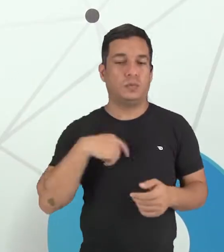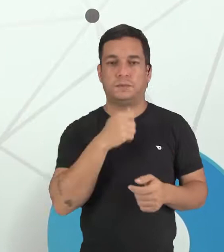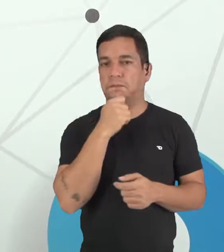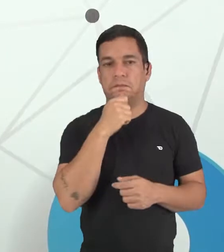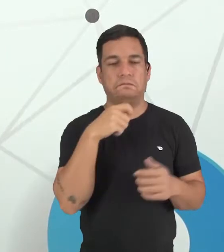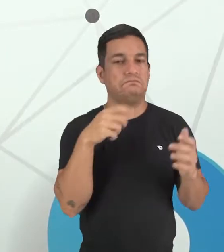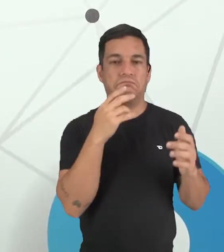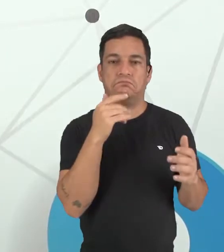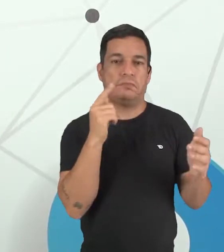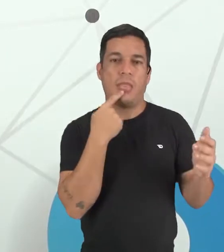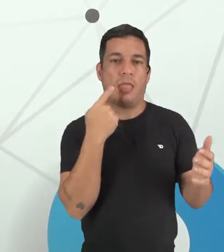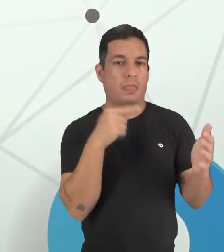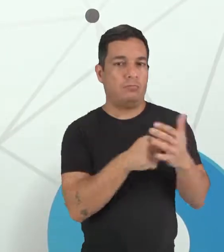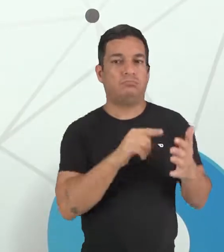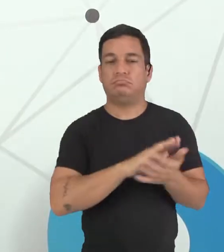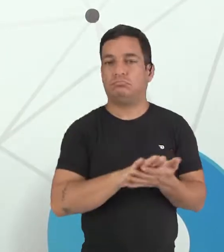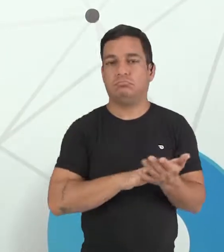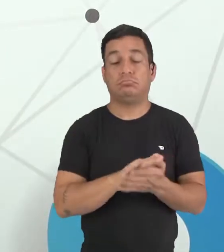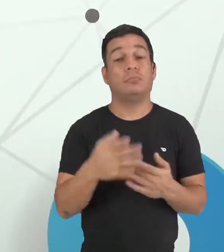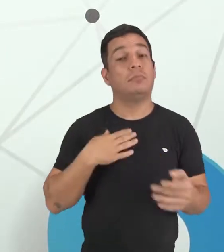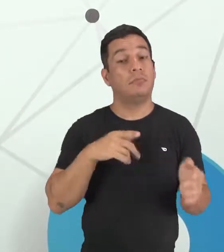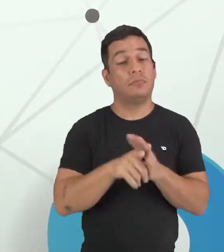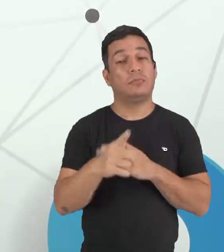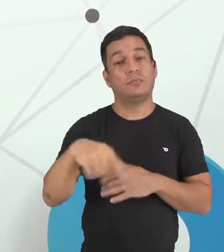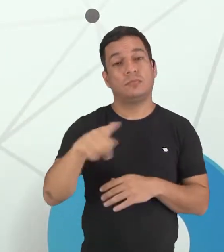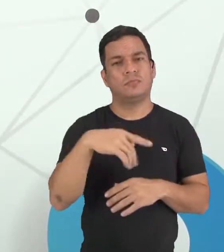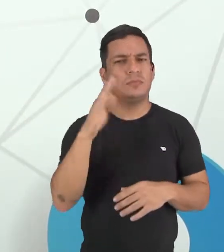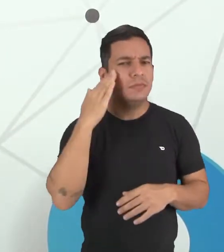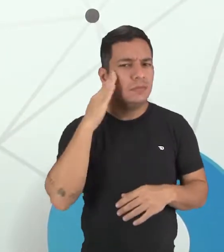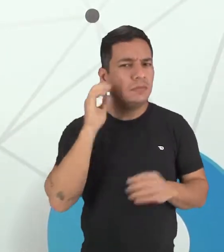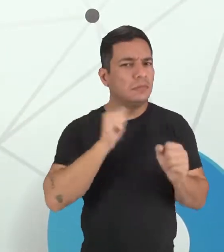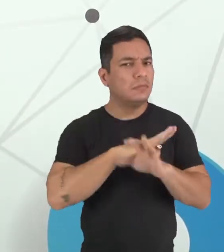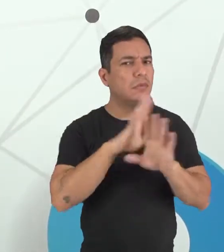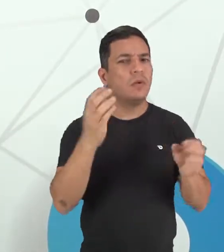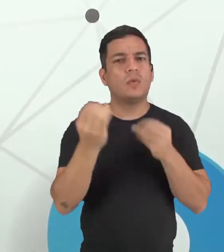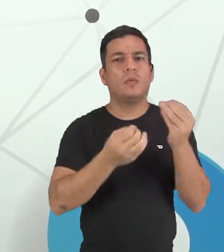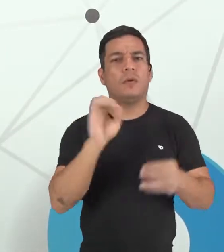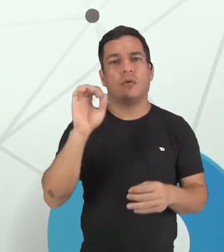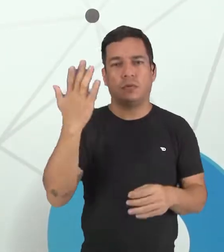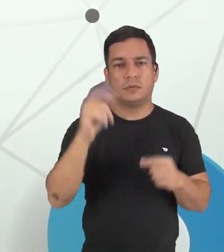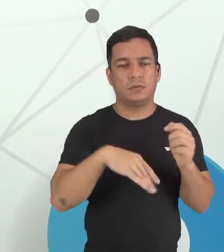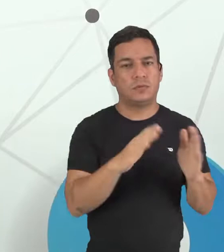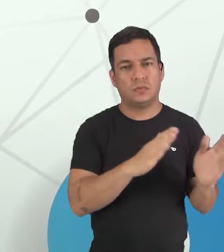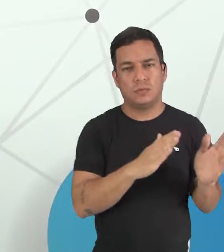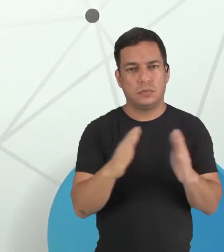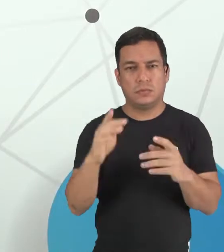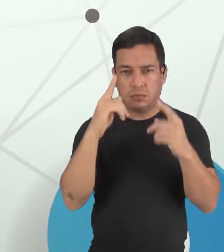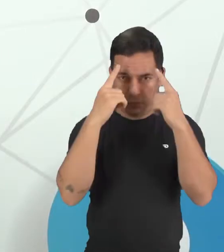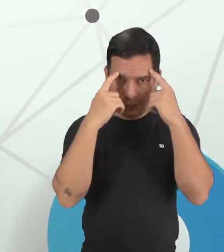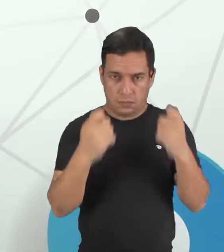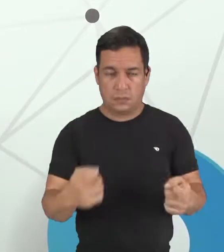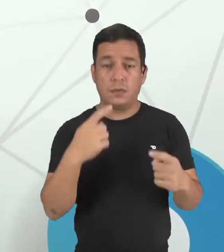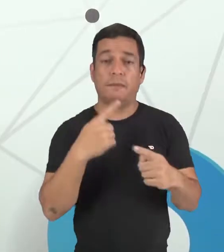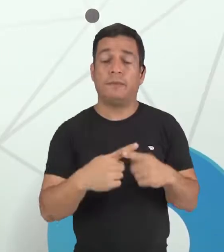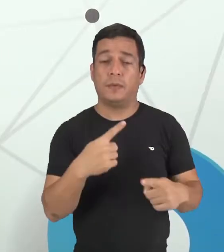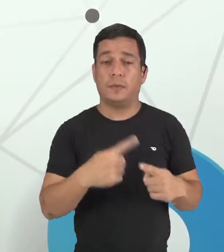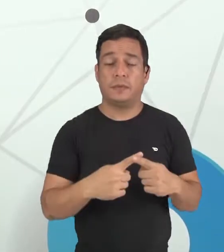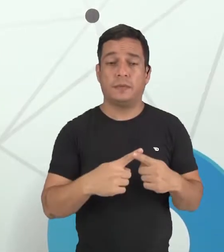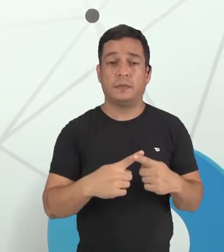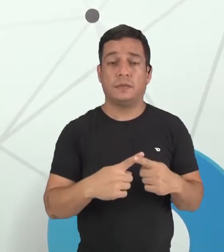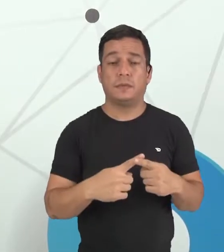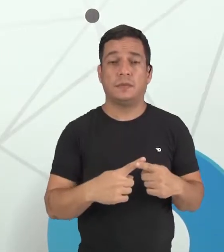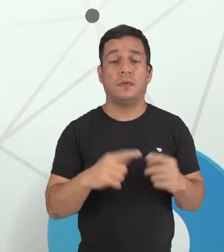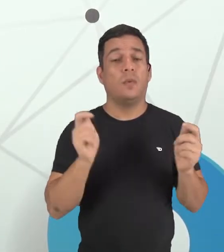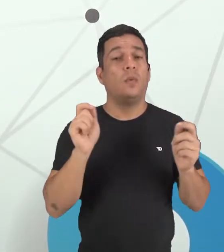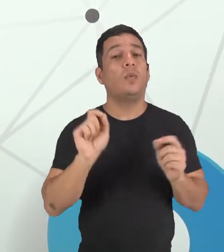foram notificados. E aí eu te pergunto, você entende como funciona esse ciclo da violência? O porquê